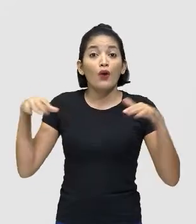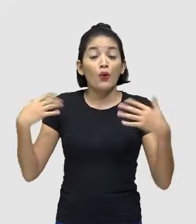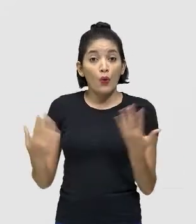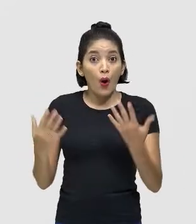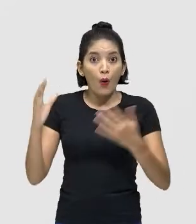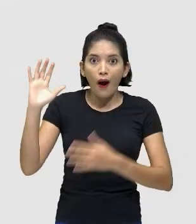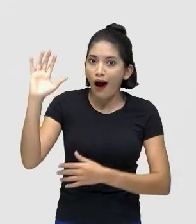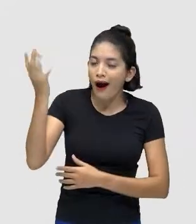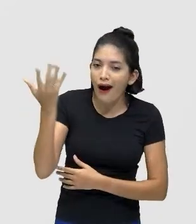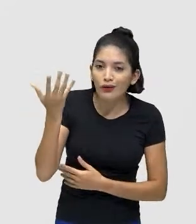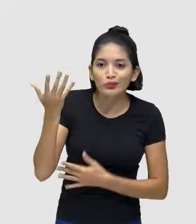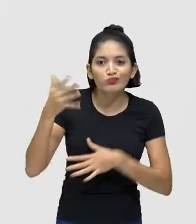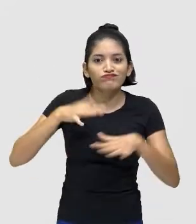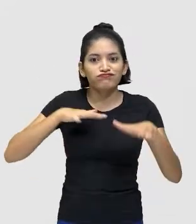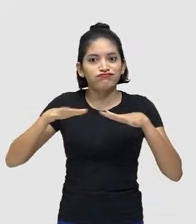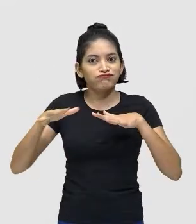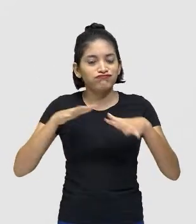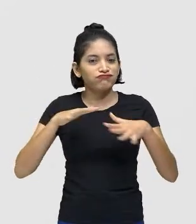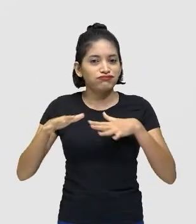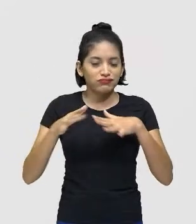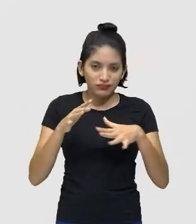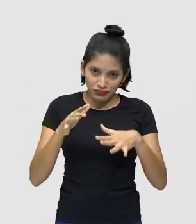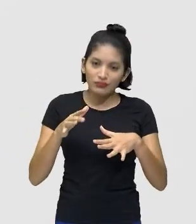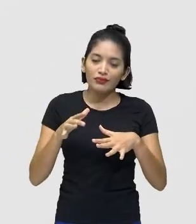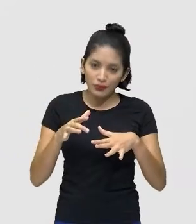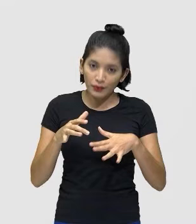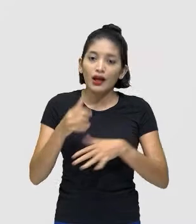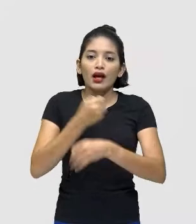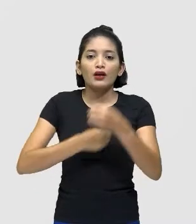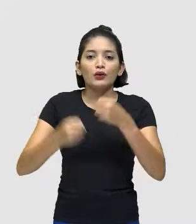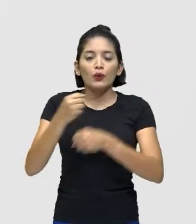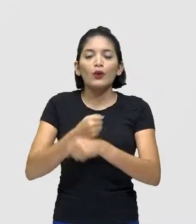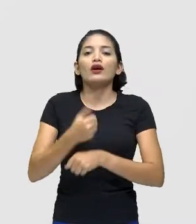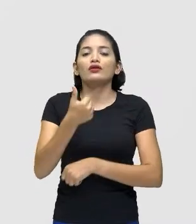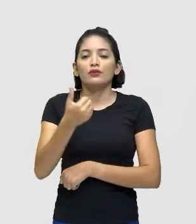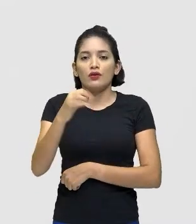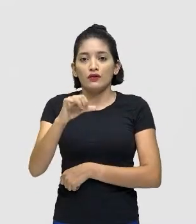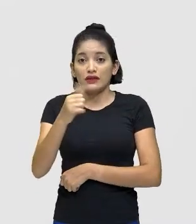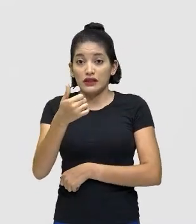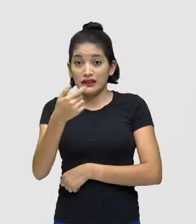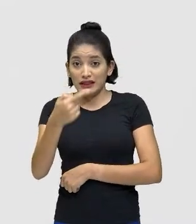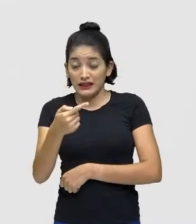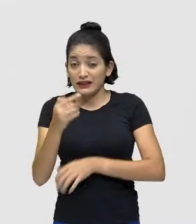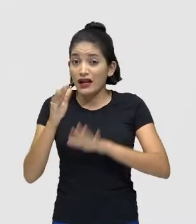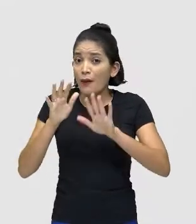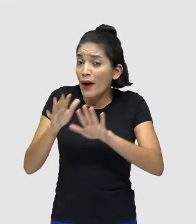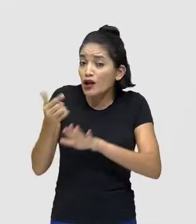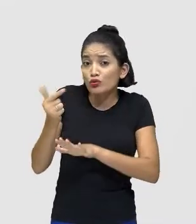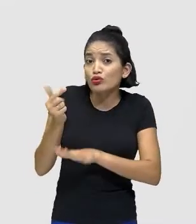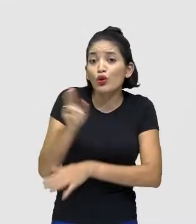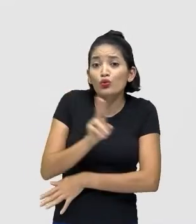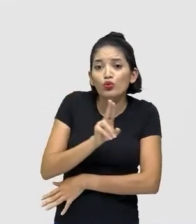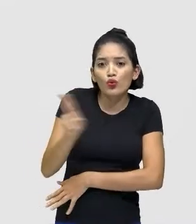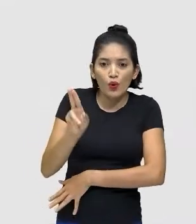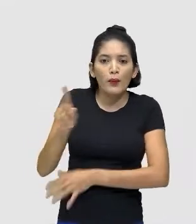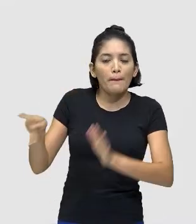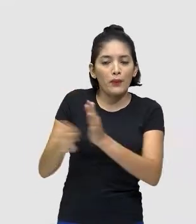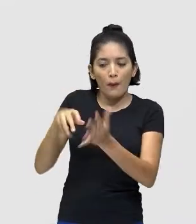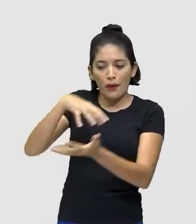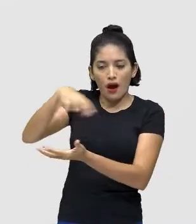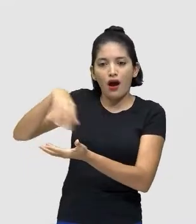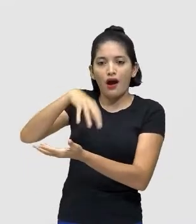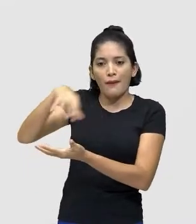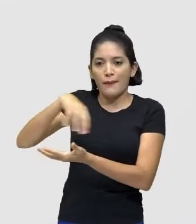que acontecimento é esse que vai acontecer em 17, mas que não dá nome à Praça Vermelha? Porque a